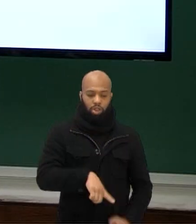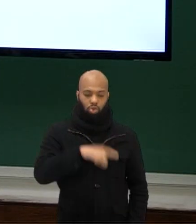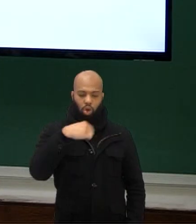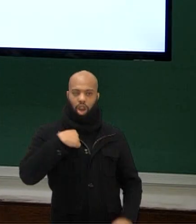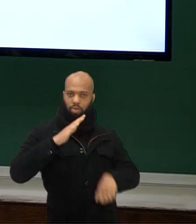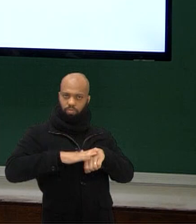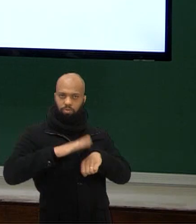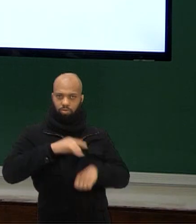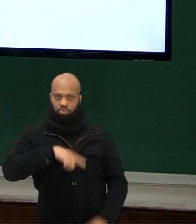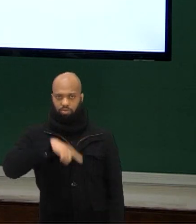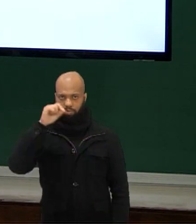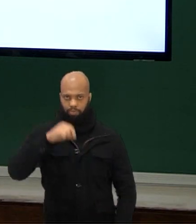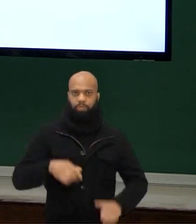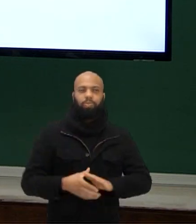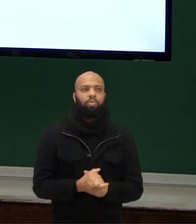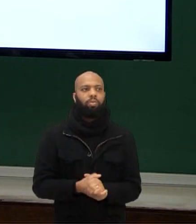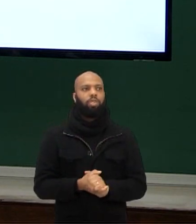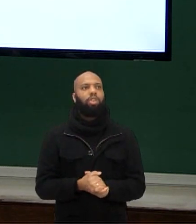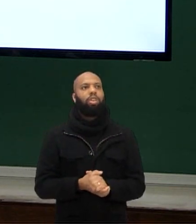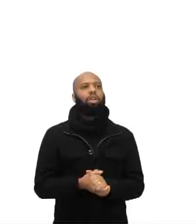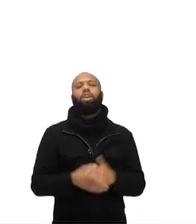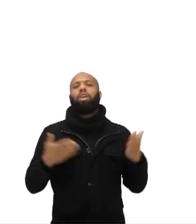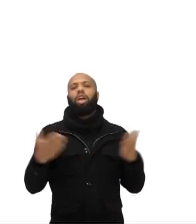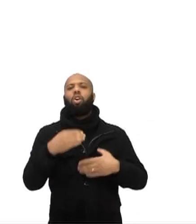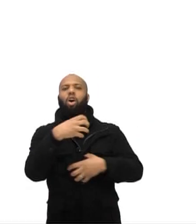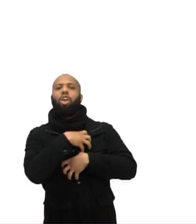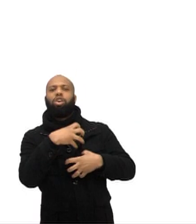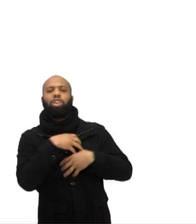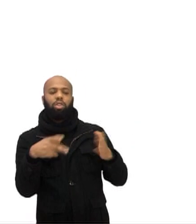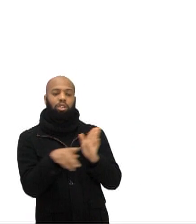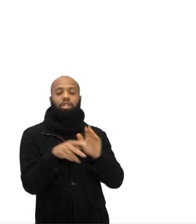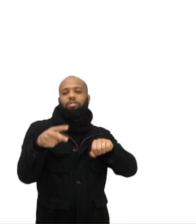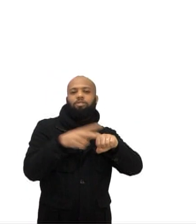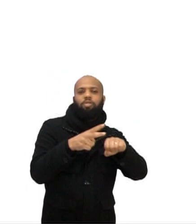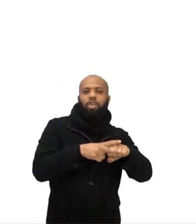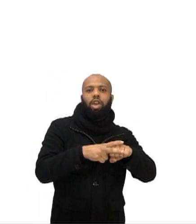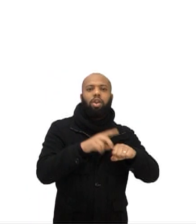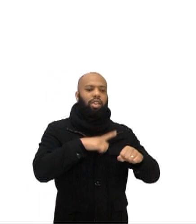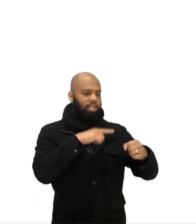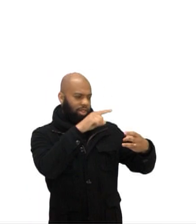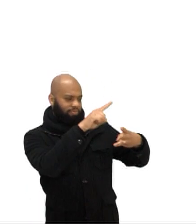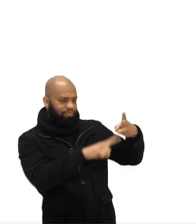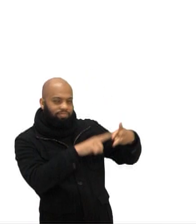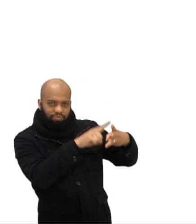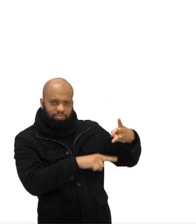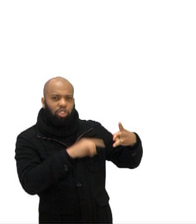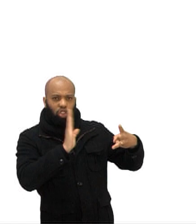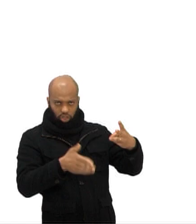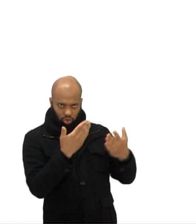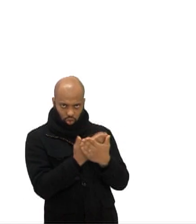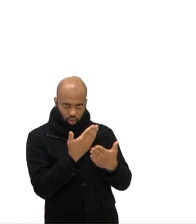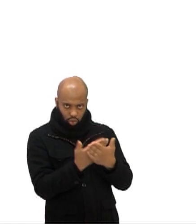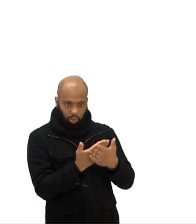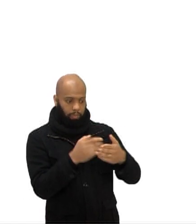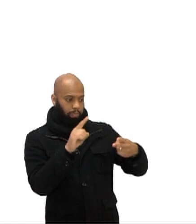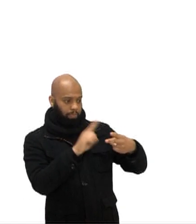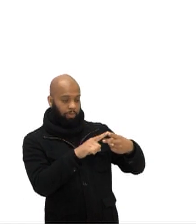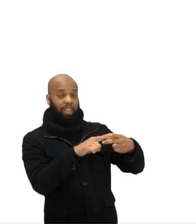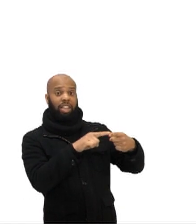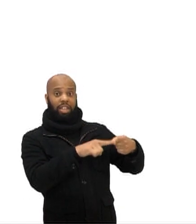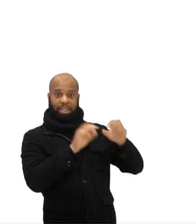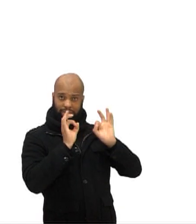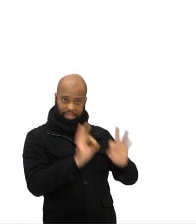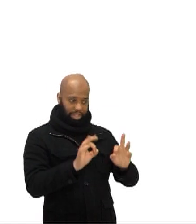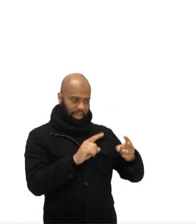que eu faço. Quanto aos modos verbais, indicativo, subjuntivo e imperativo, certo?